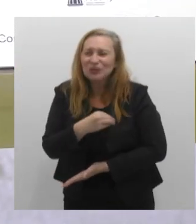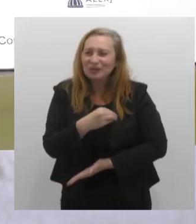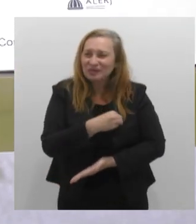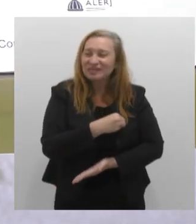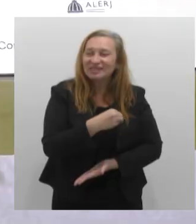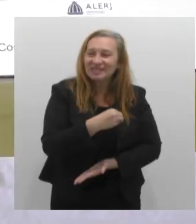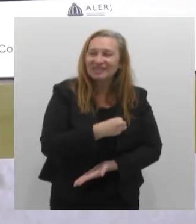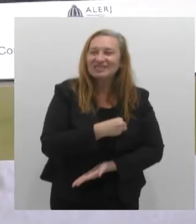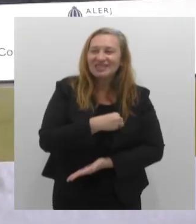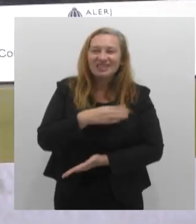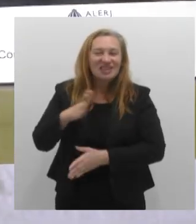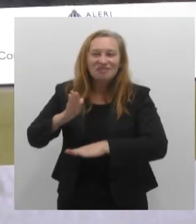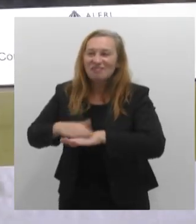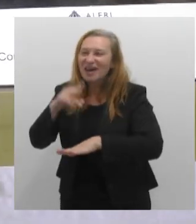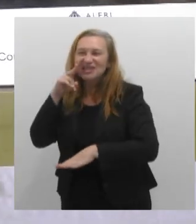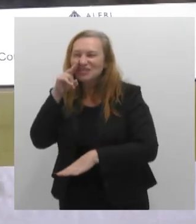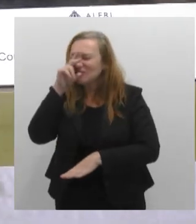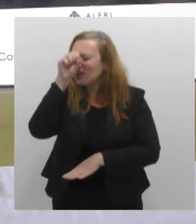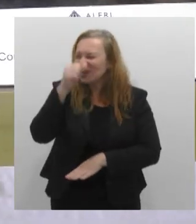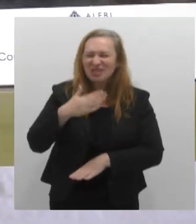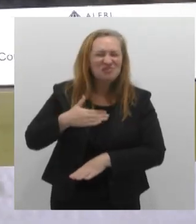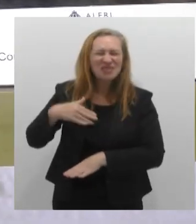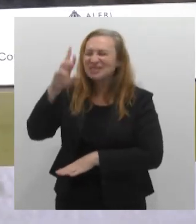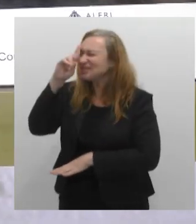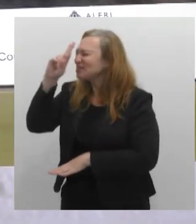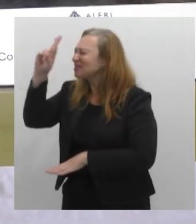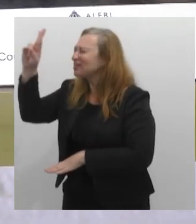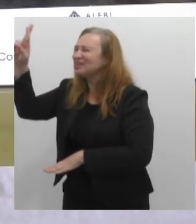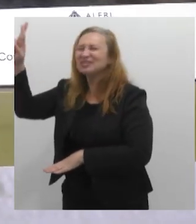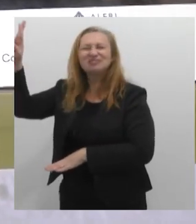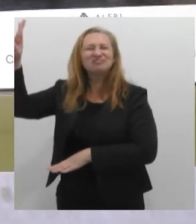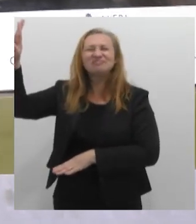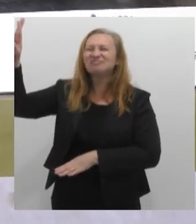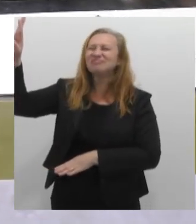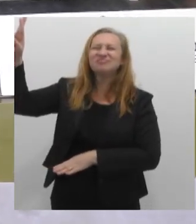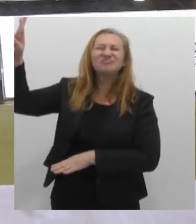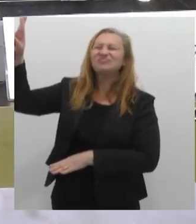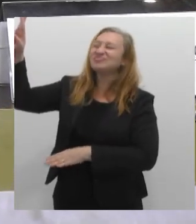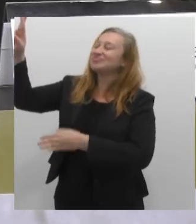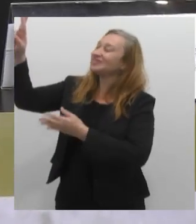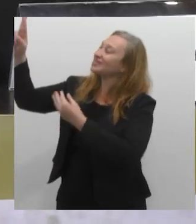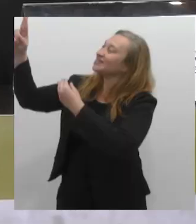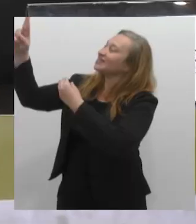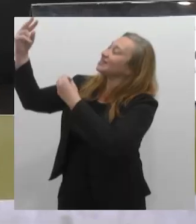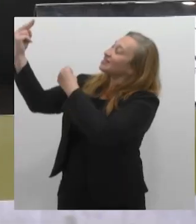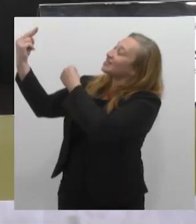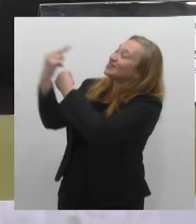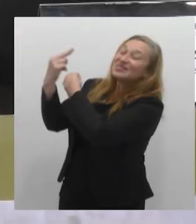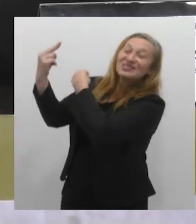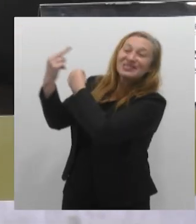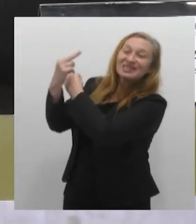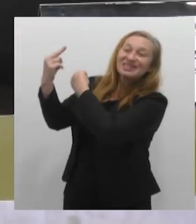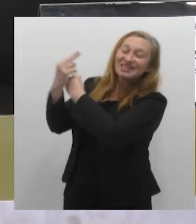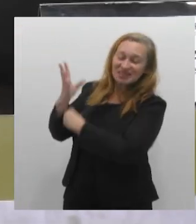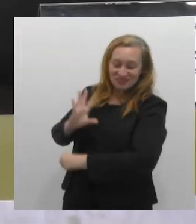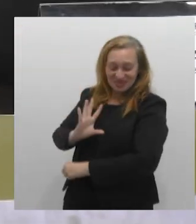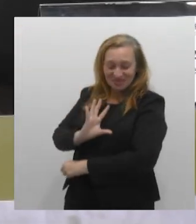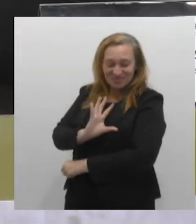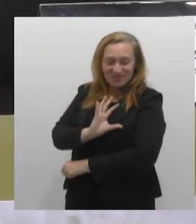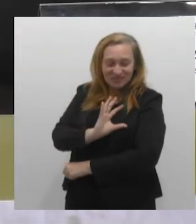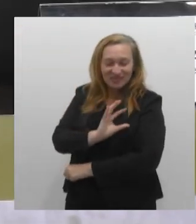pecador, bem mais forte é o meu Senhor, que me cura por amor.